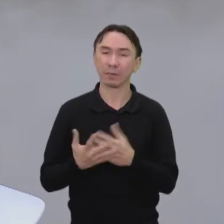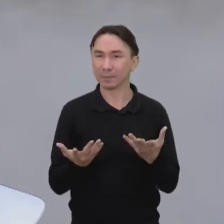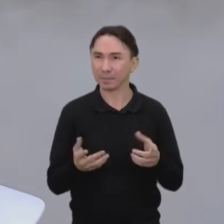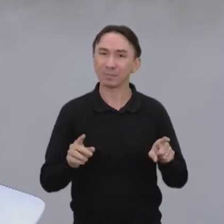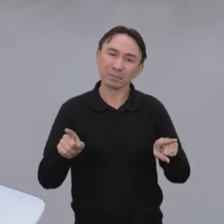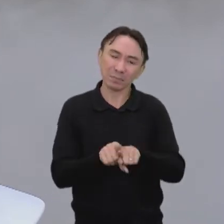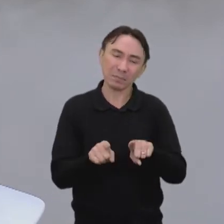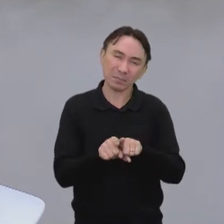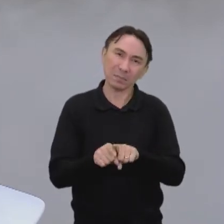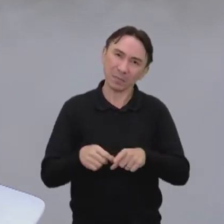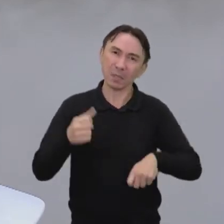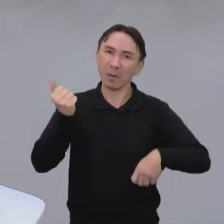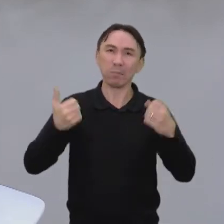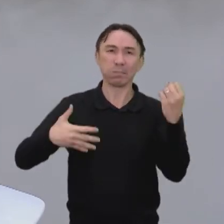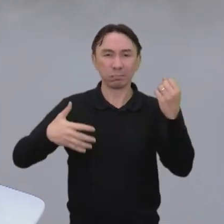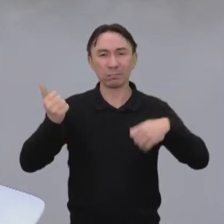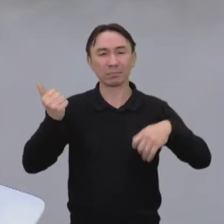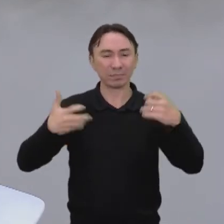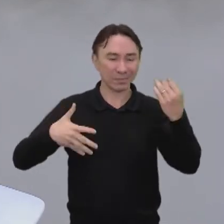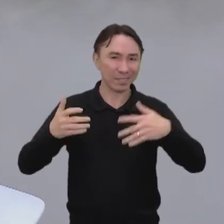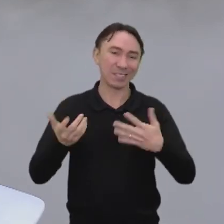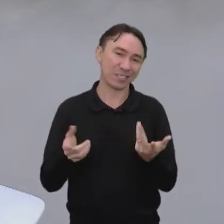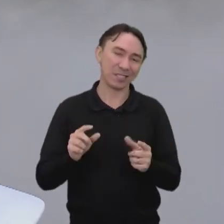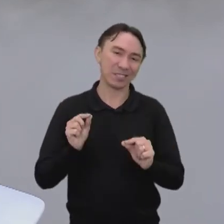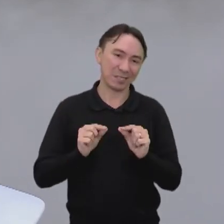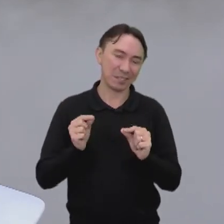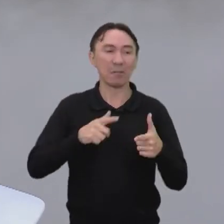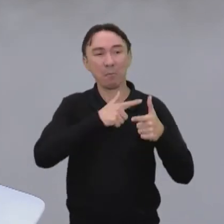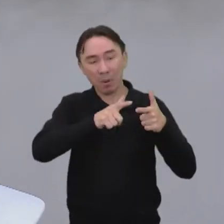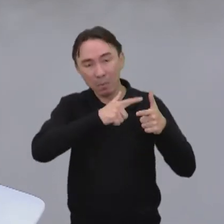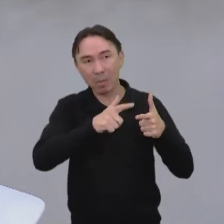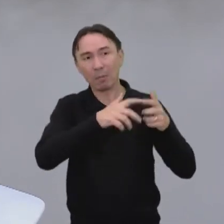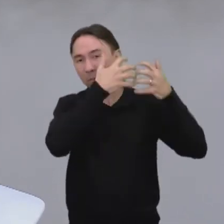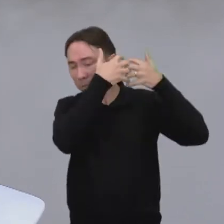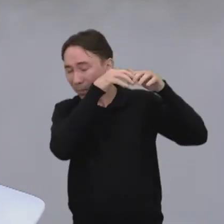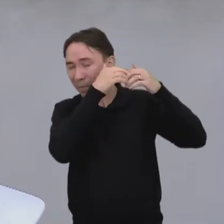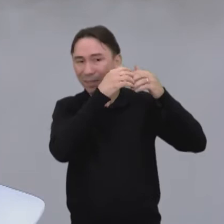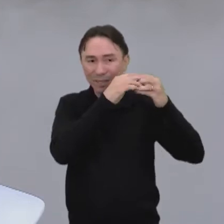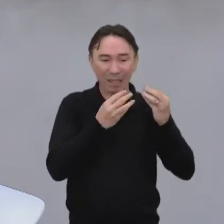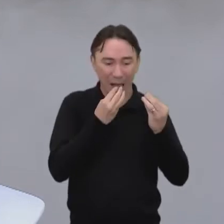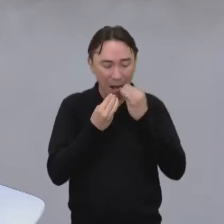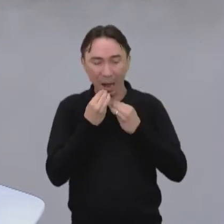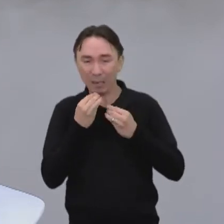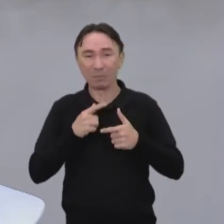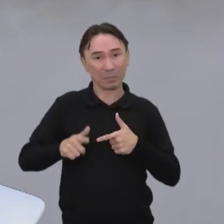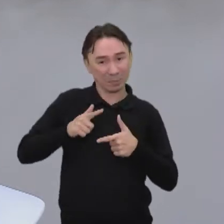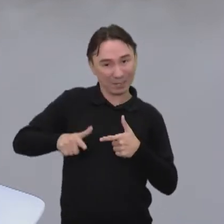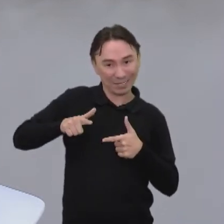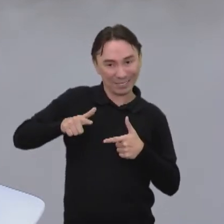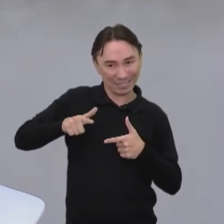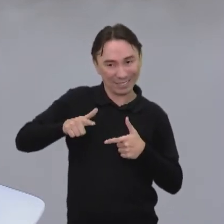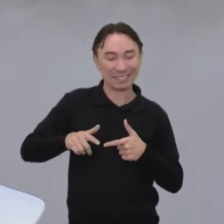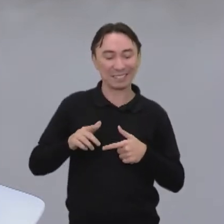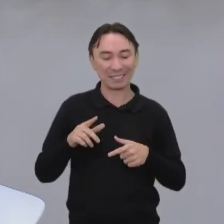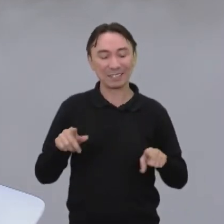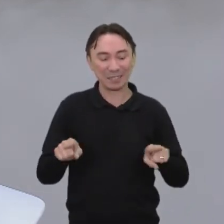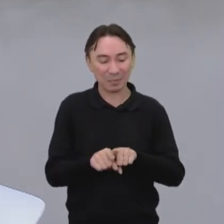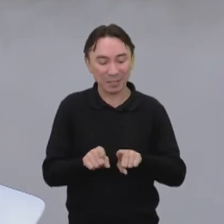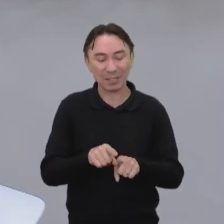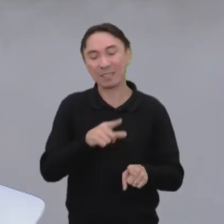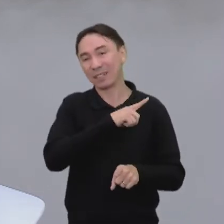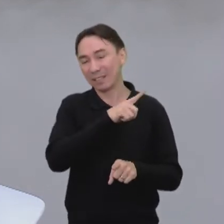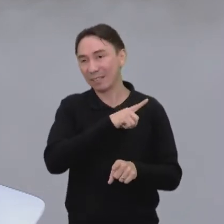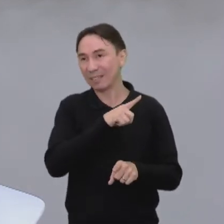nos transtornos alimentares, né, a gente fala também em prejuízos. Dentro da área biológica, né, então a gente fala aí